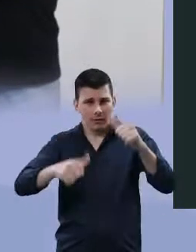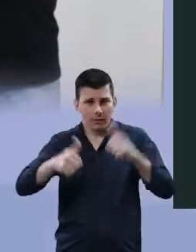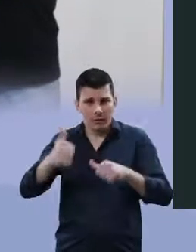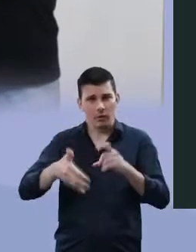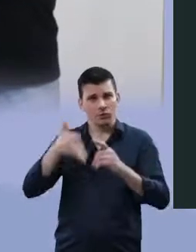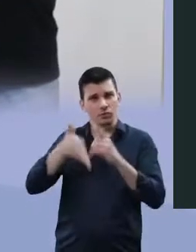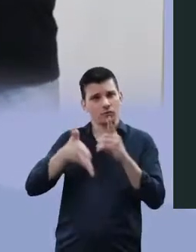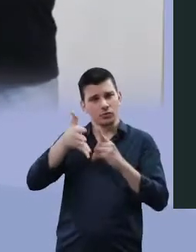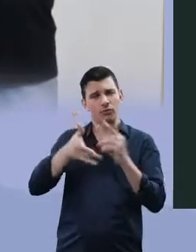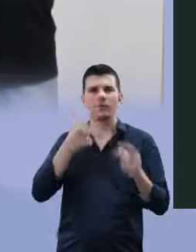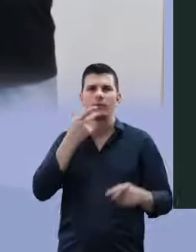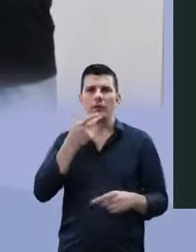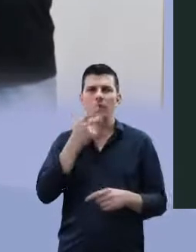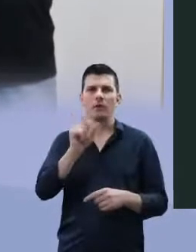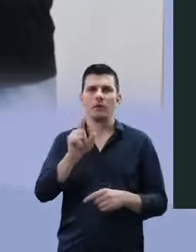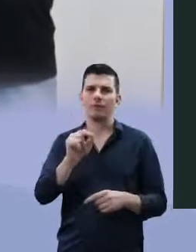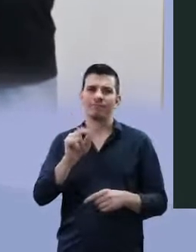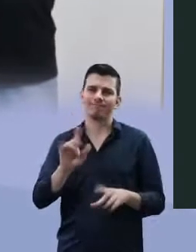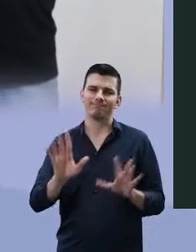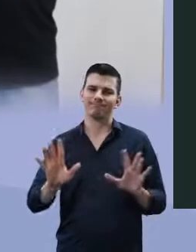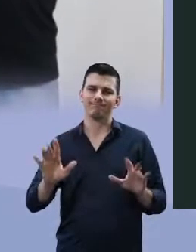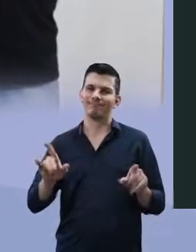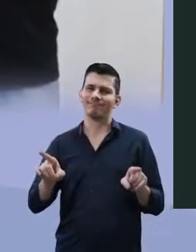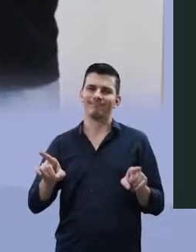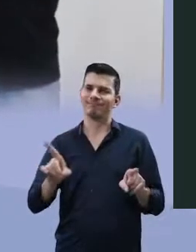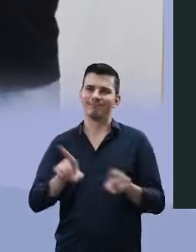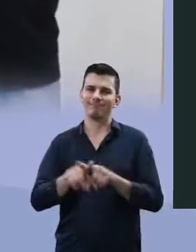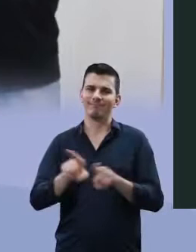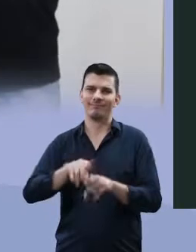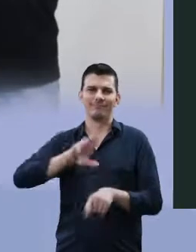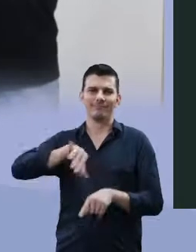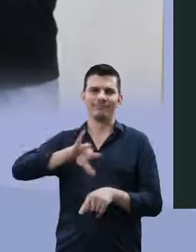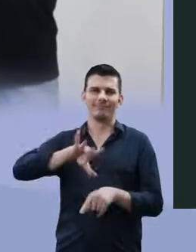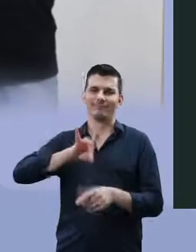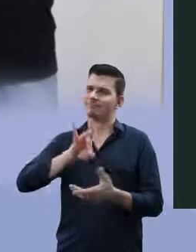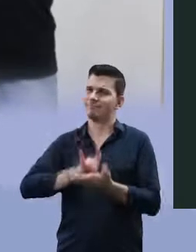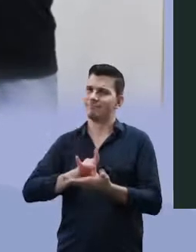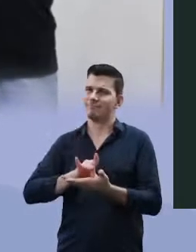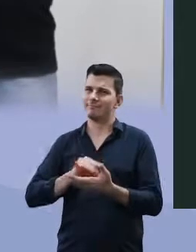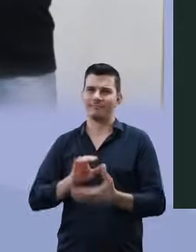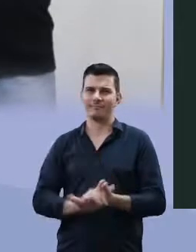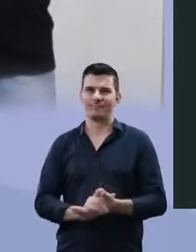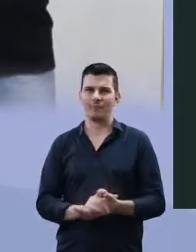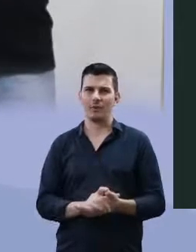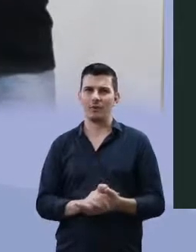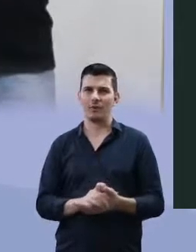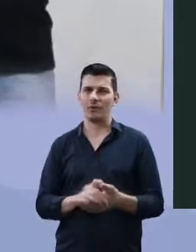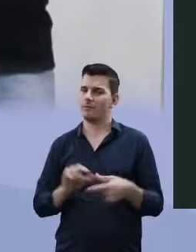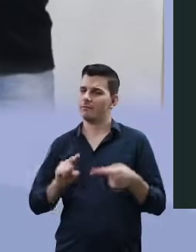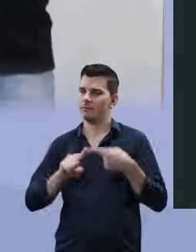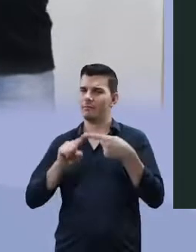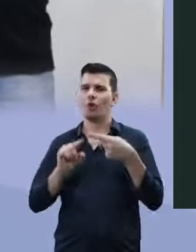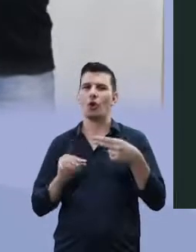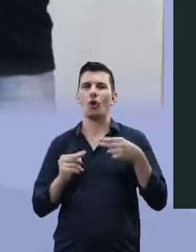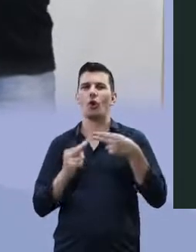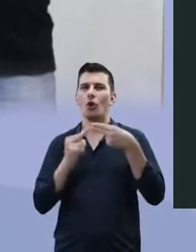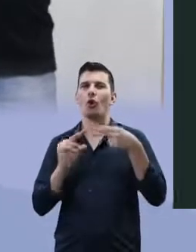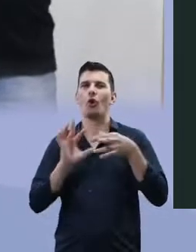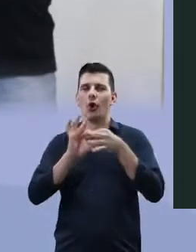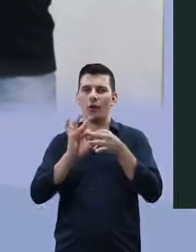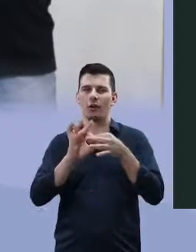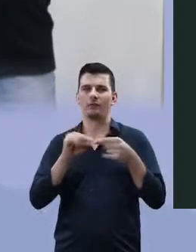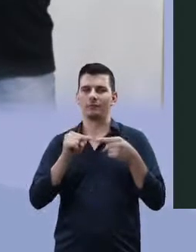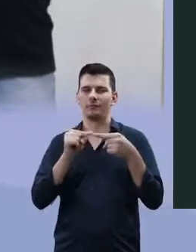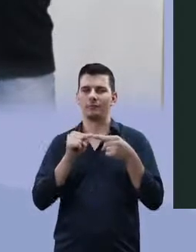Antônio Sérgio. Por quê? O Florestan Fernandes vai desenvolver um estudo fantástico sobre o lugar do negro na